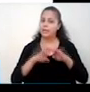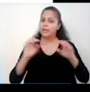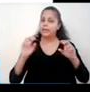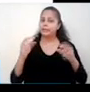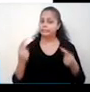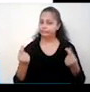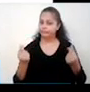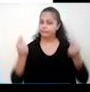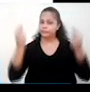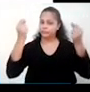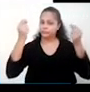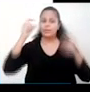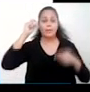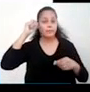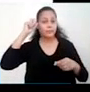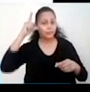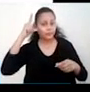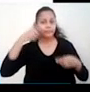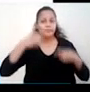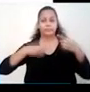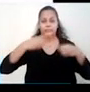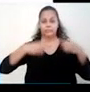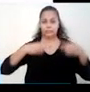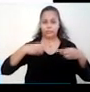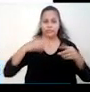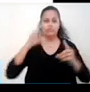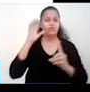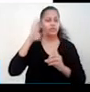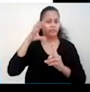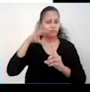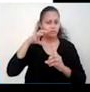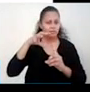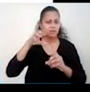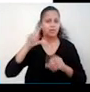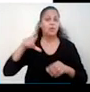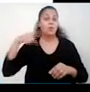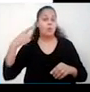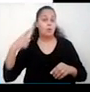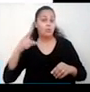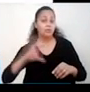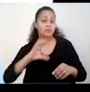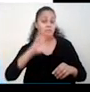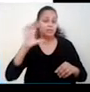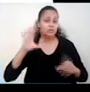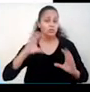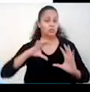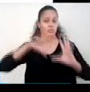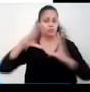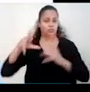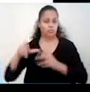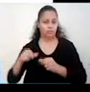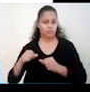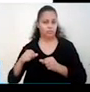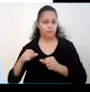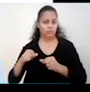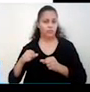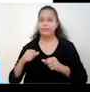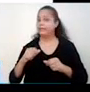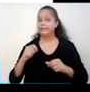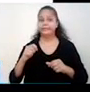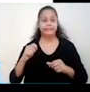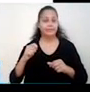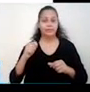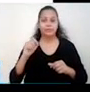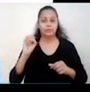político, cultural, que acabam influenciando outras regiões do mundo, não só ali o seu país, o seu estado, né, aquela região